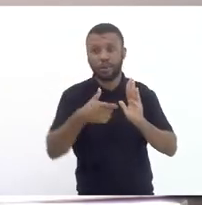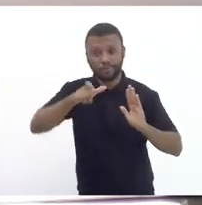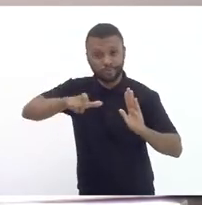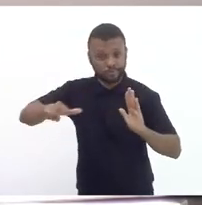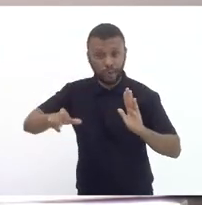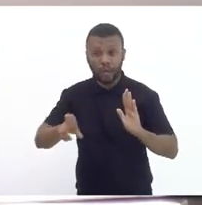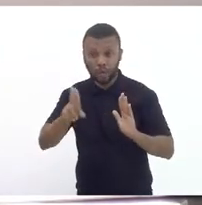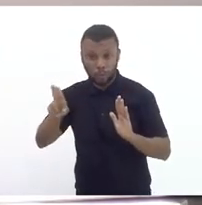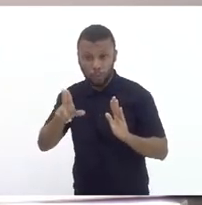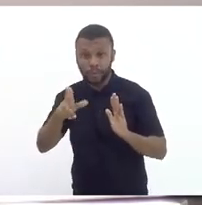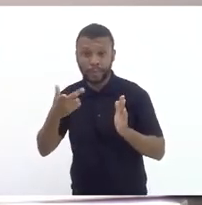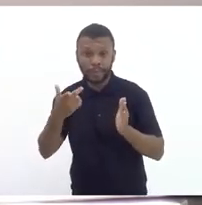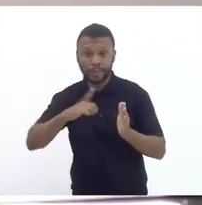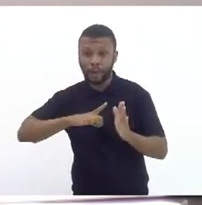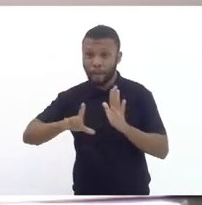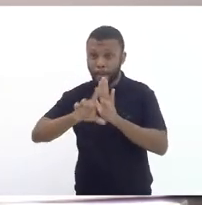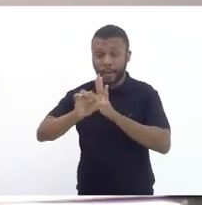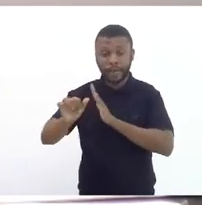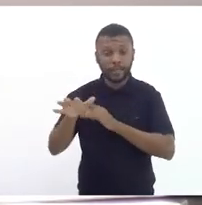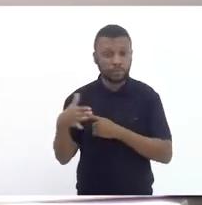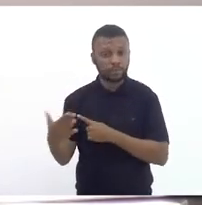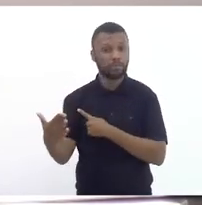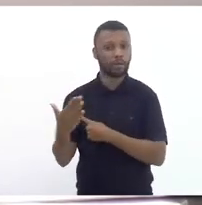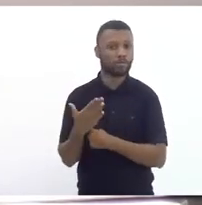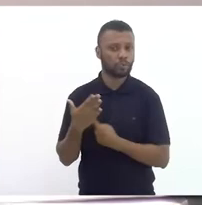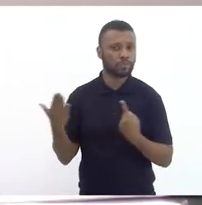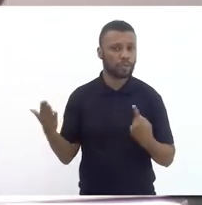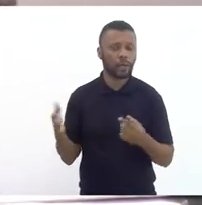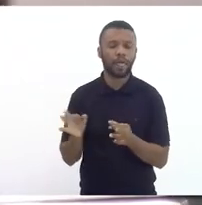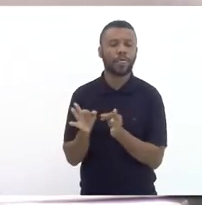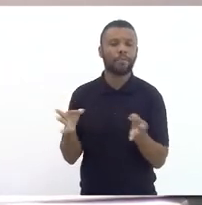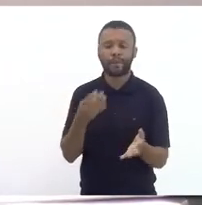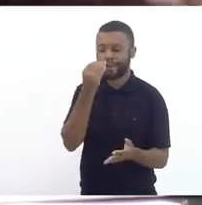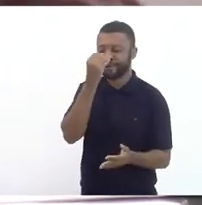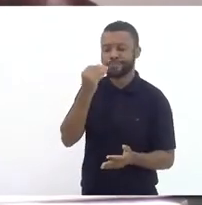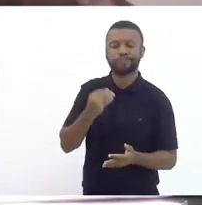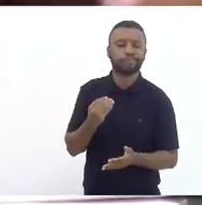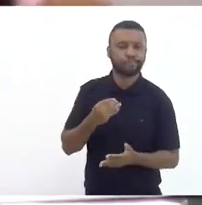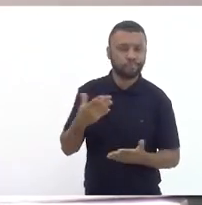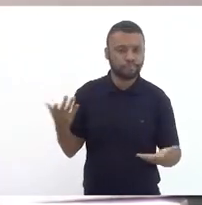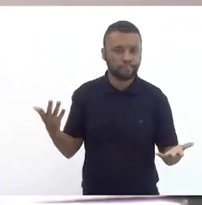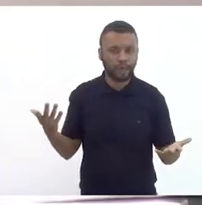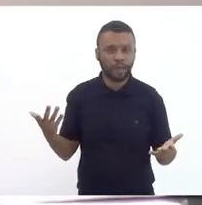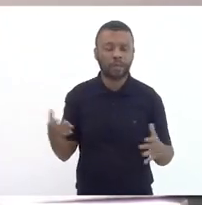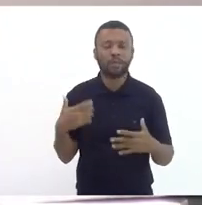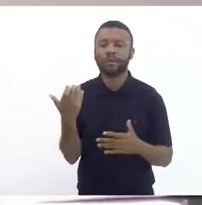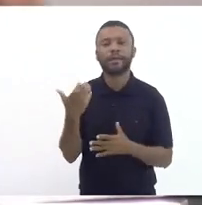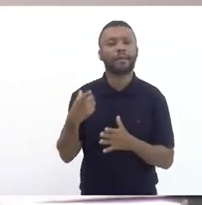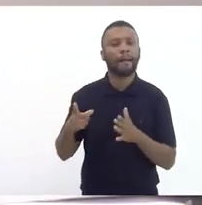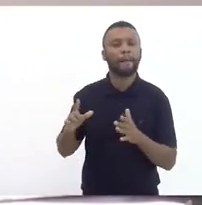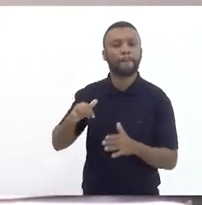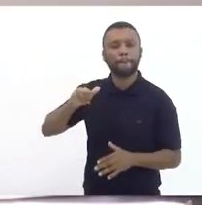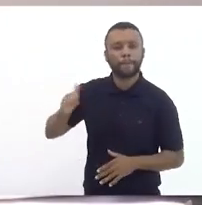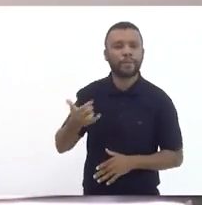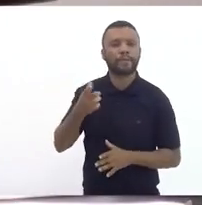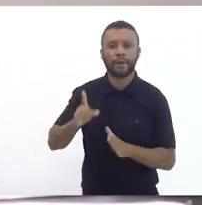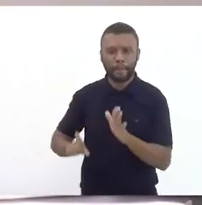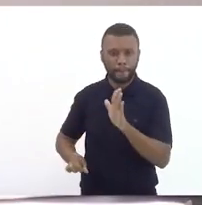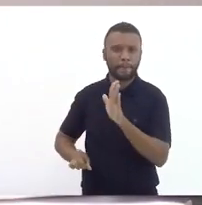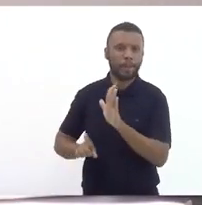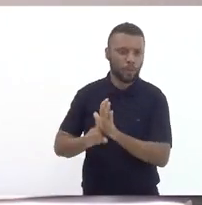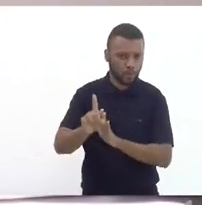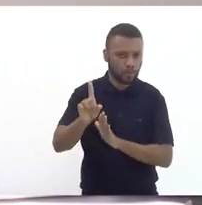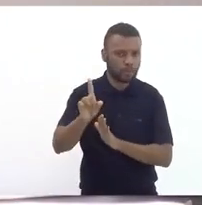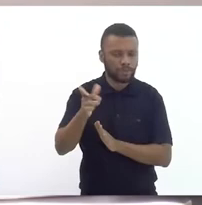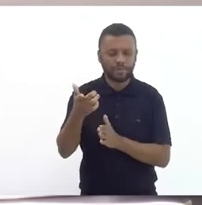que é usuário, quando tem uma lei que beneficia, simplesmente ela é ignorada. Então eu queria fazer essa pergunta para o senhor, e com sua fala de